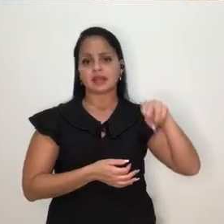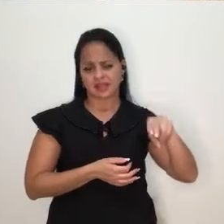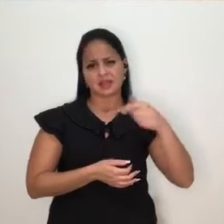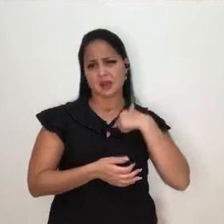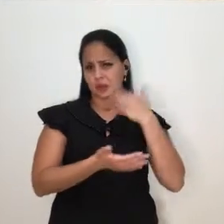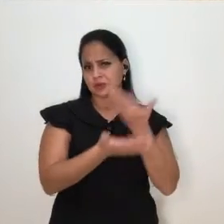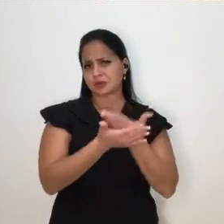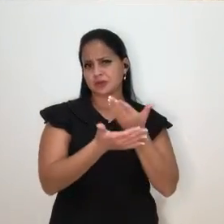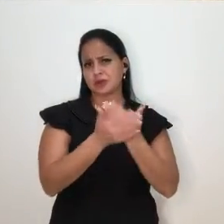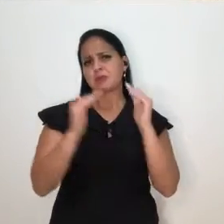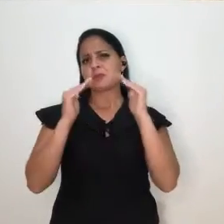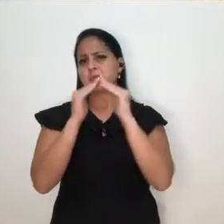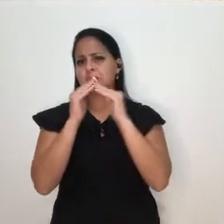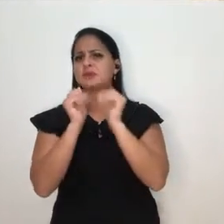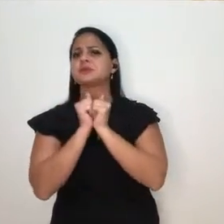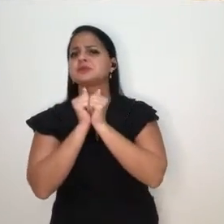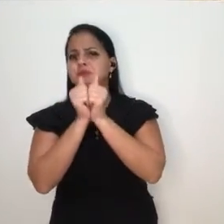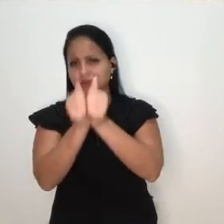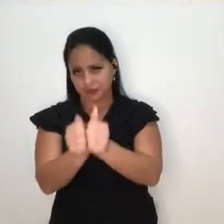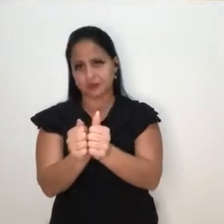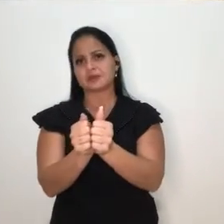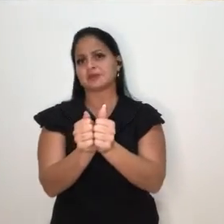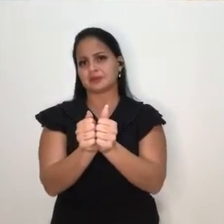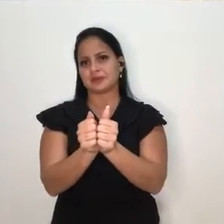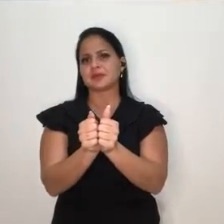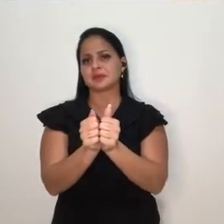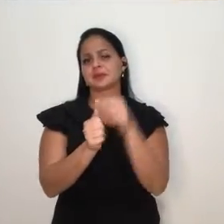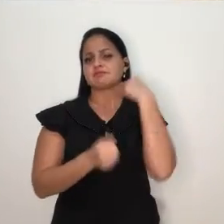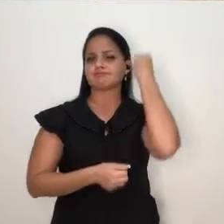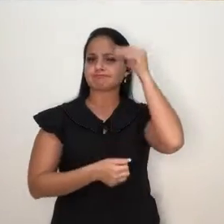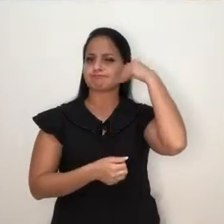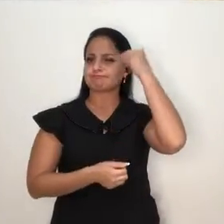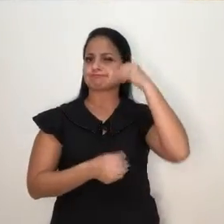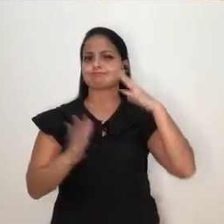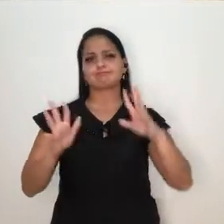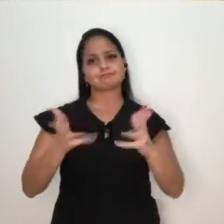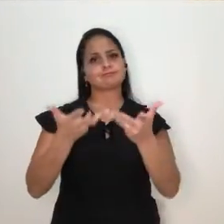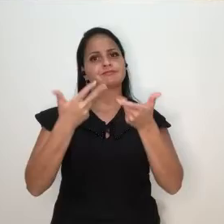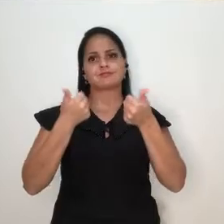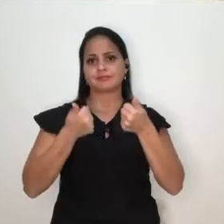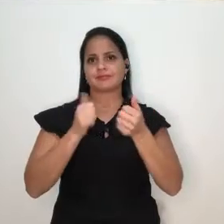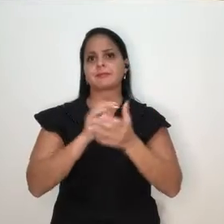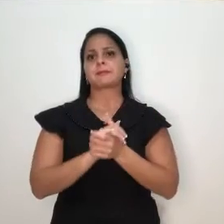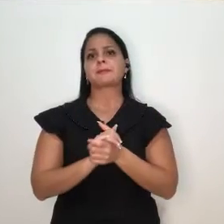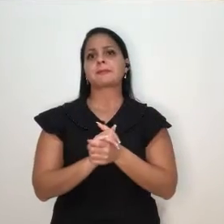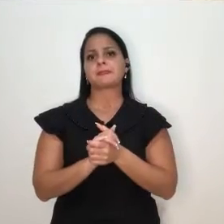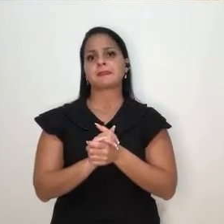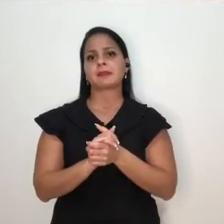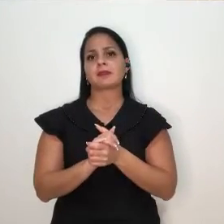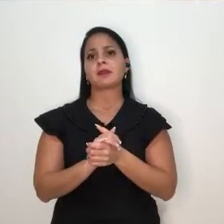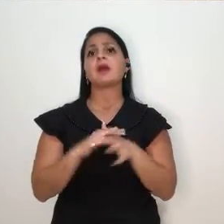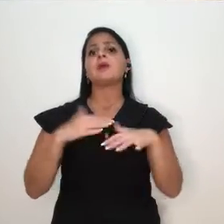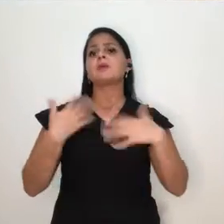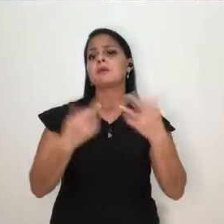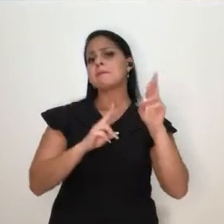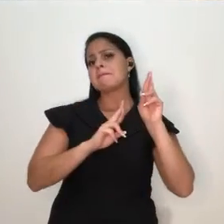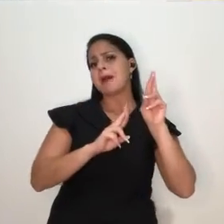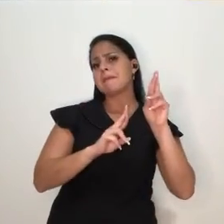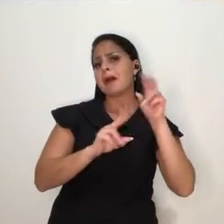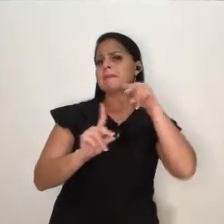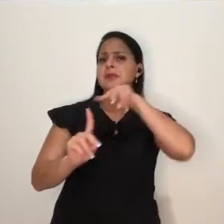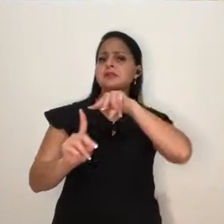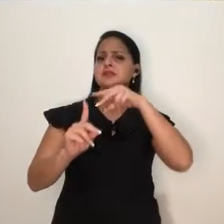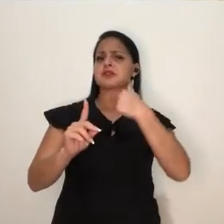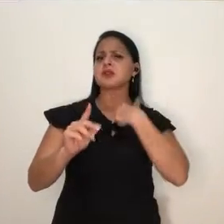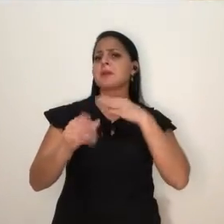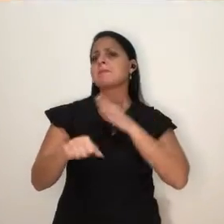meses. Moramos juntas e tudo mais, foi uma experiência bem legal. Quais foram as minhas expectativas em